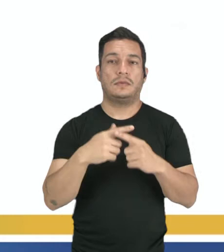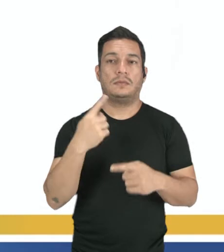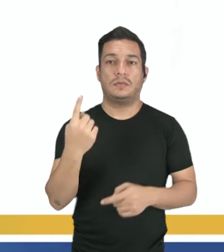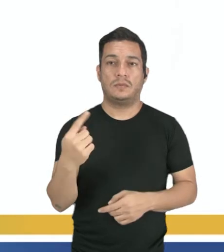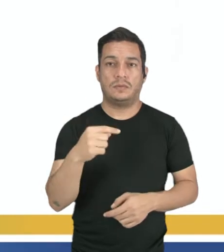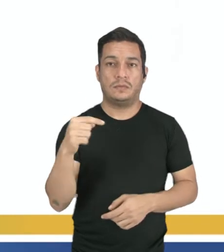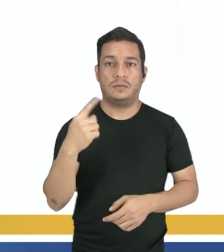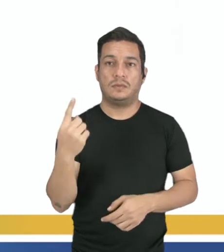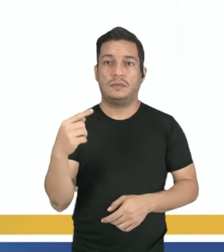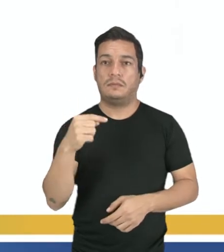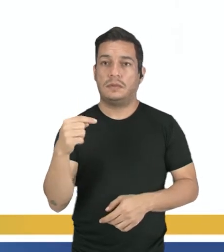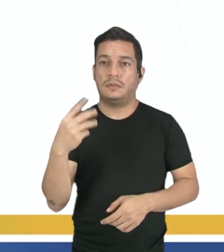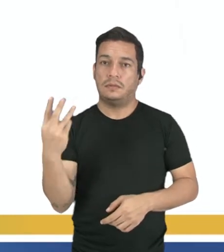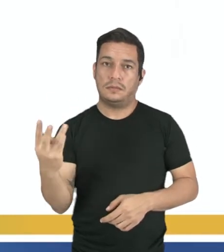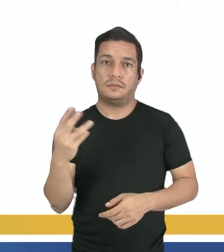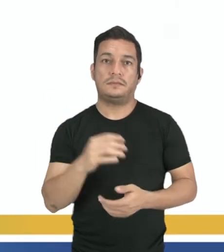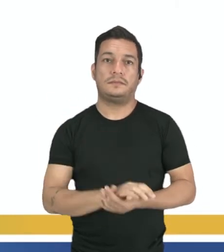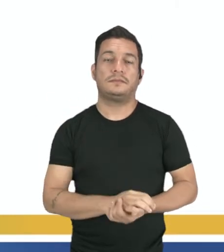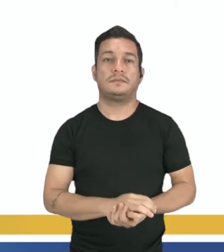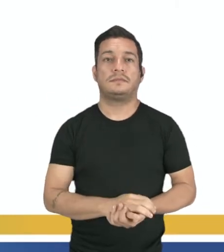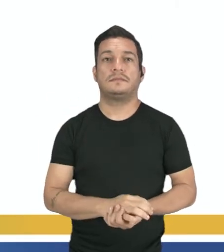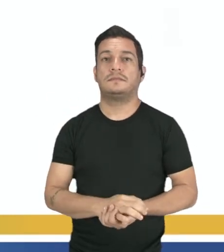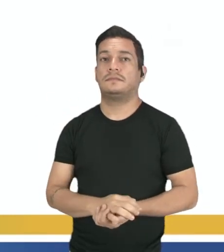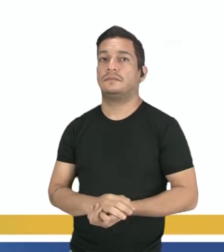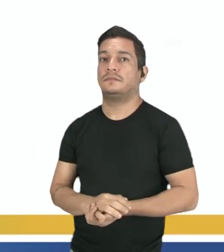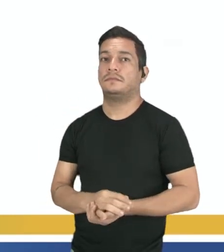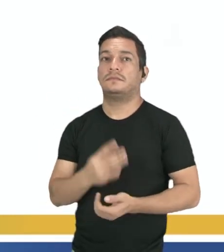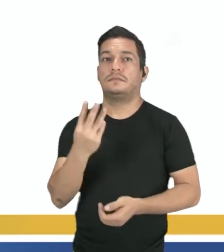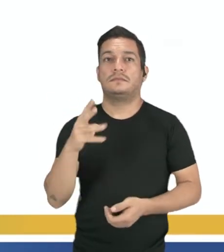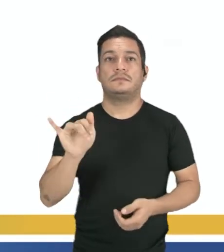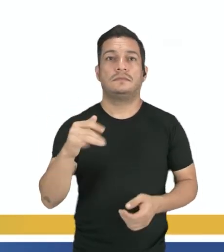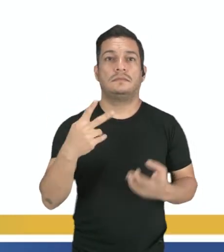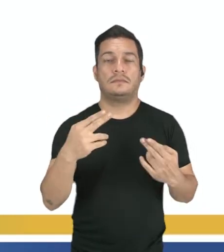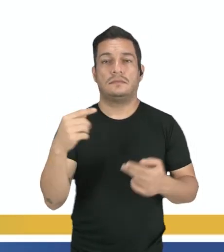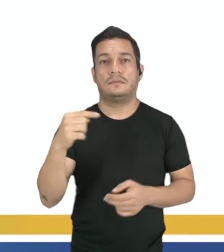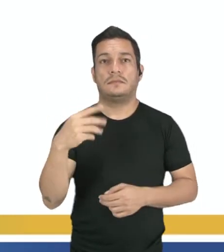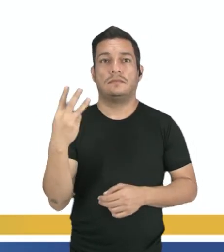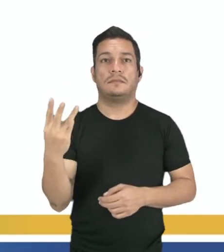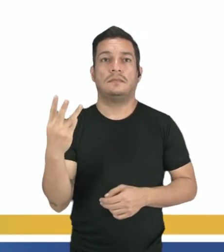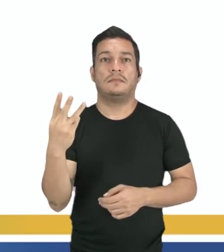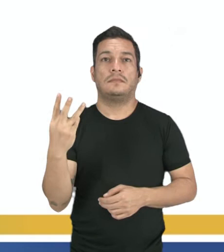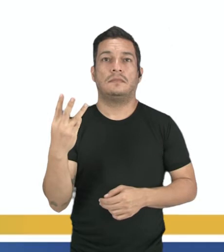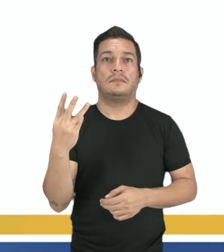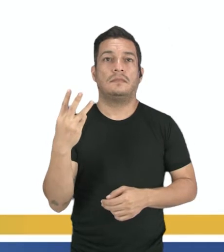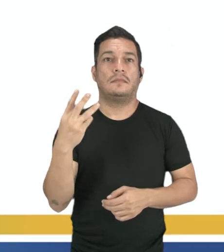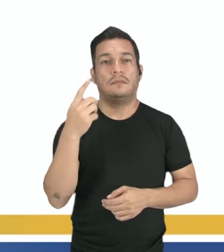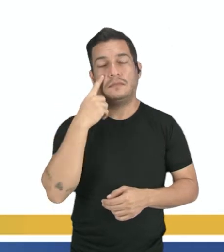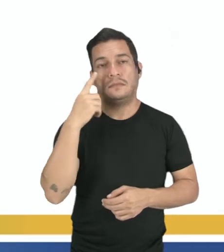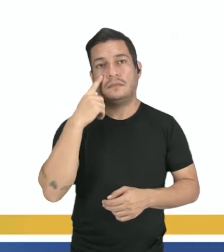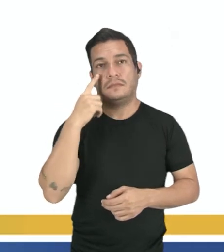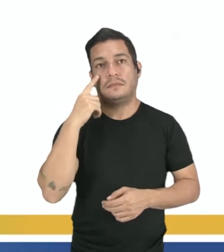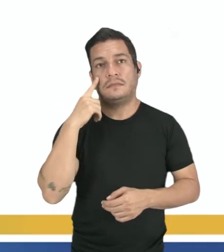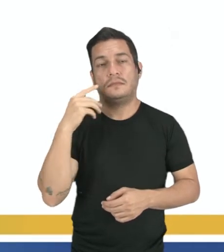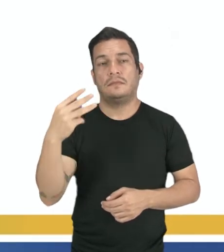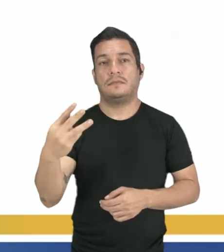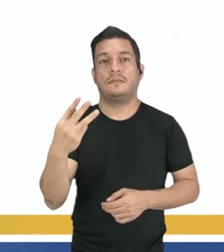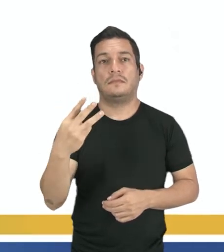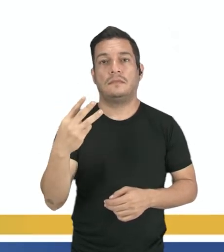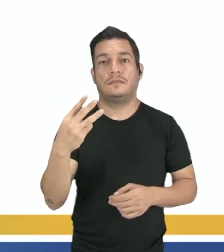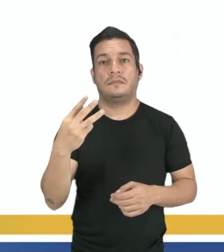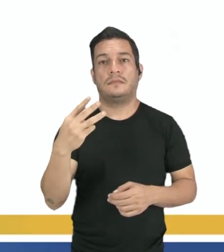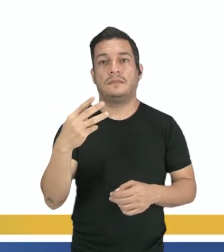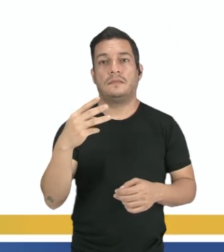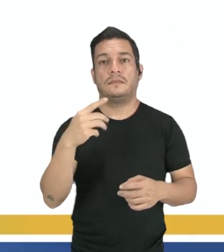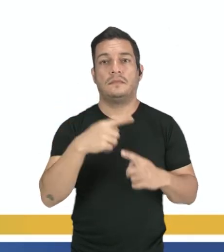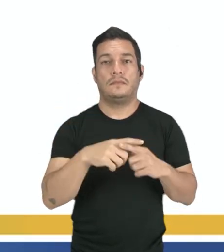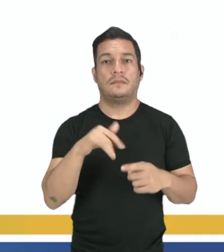ser igual a menos 3. Então, nós temos aí 3y igual a menos 3. Observe que o 3 que está multiplicando o y, ele